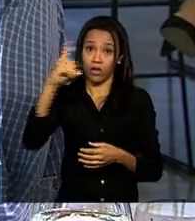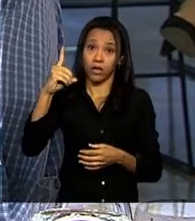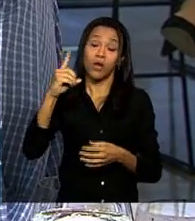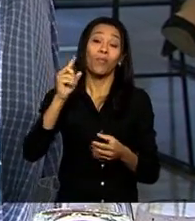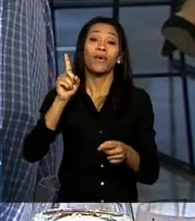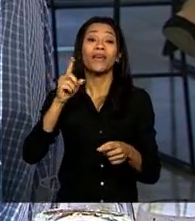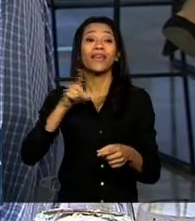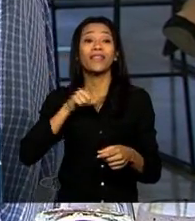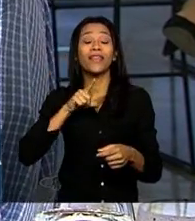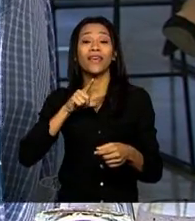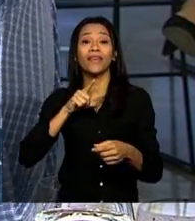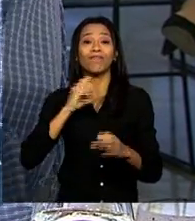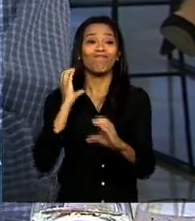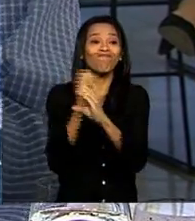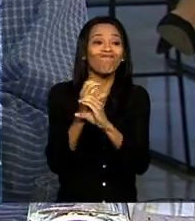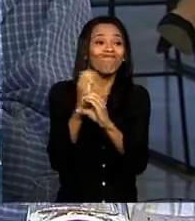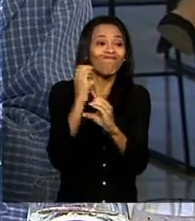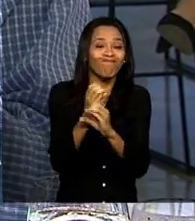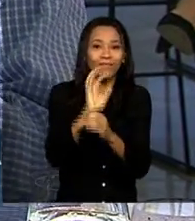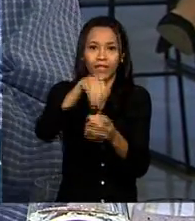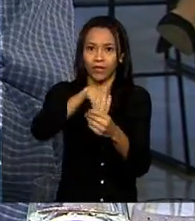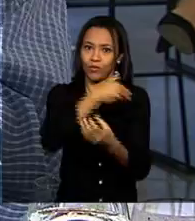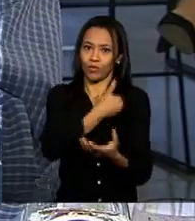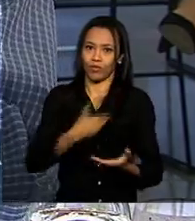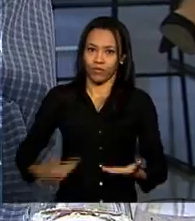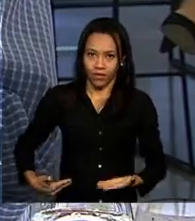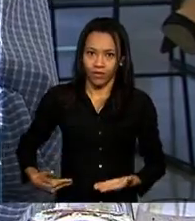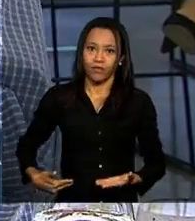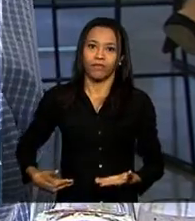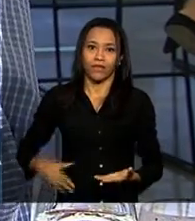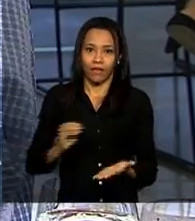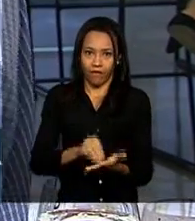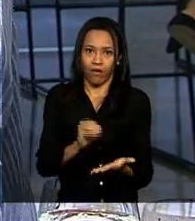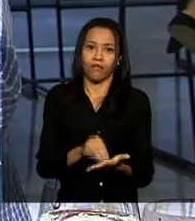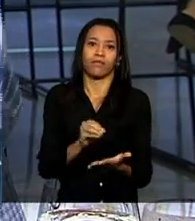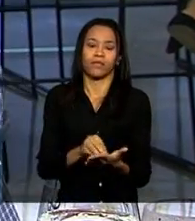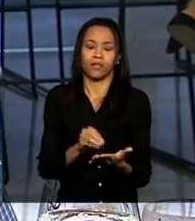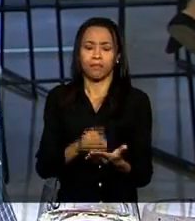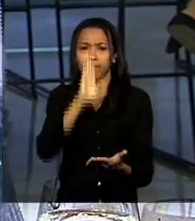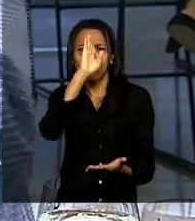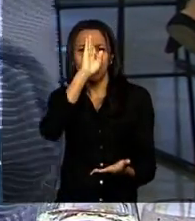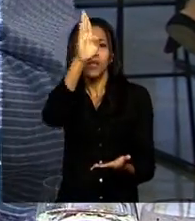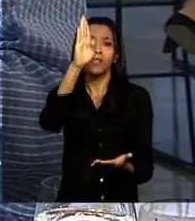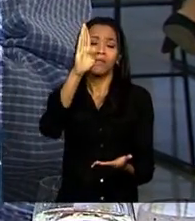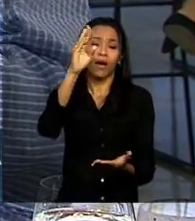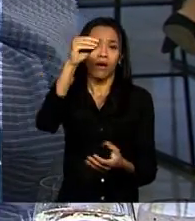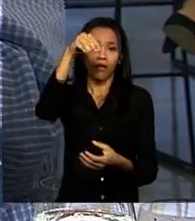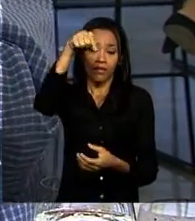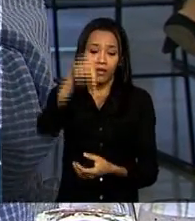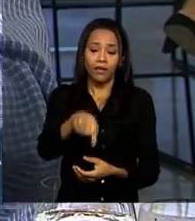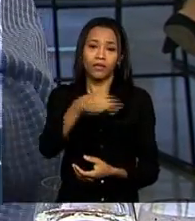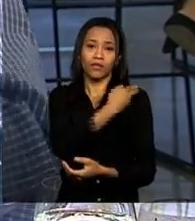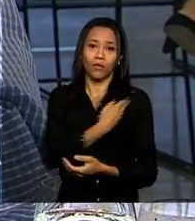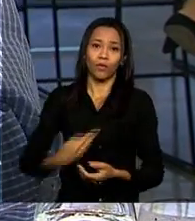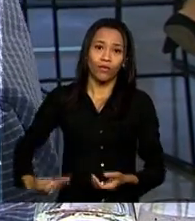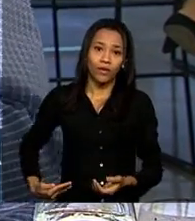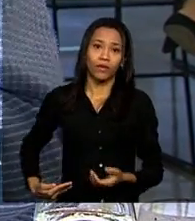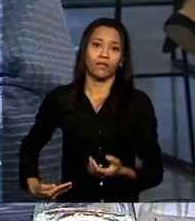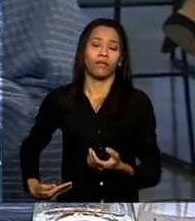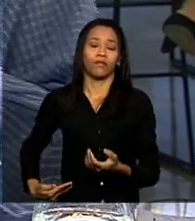comunicação nesse início do governo e comunicação no setor principal desse governo que é a grande